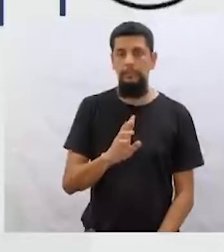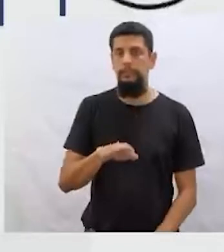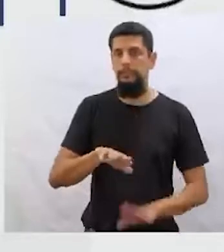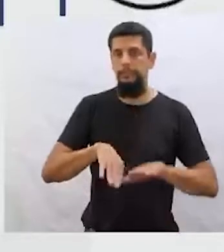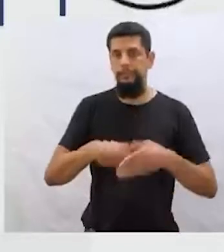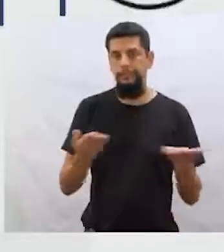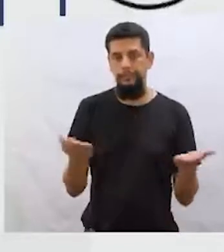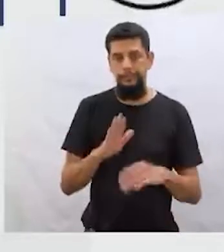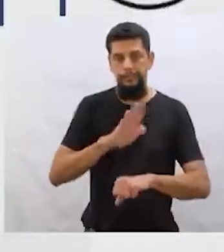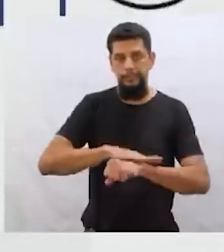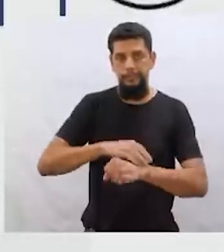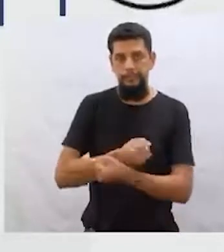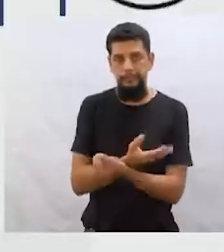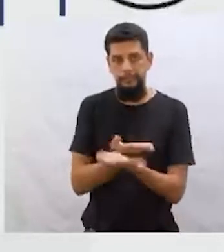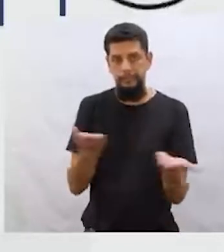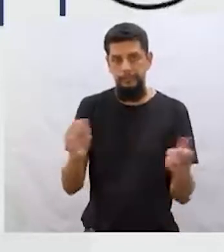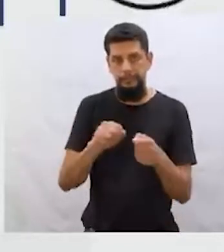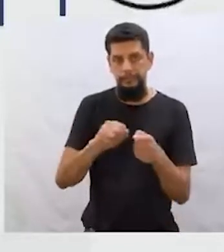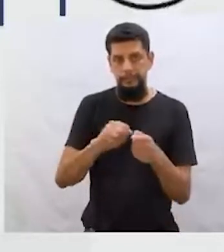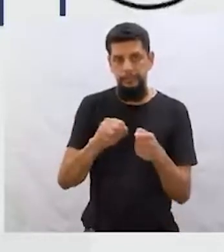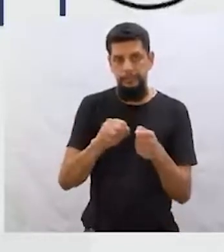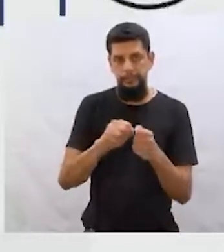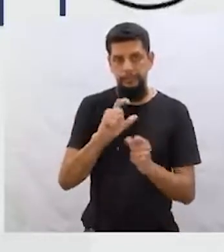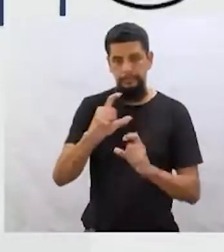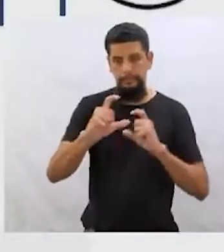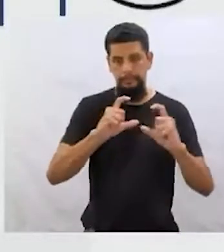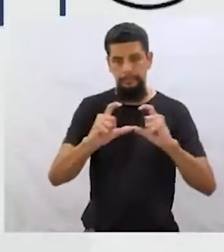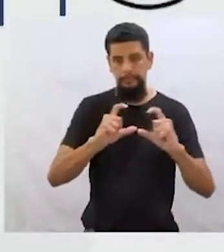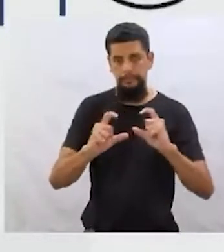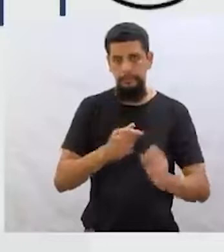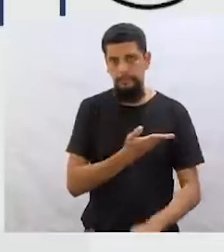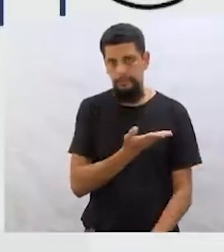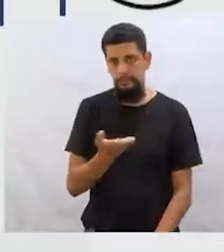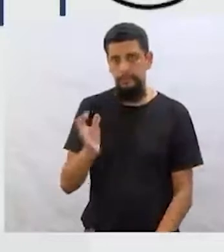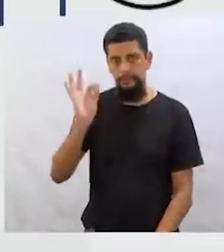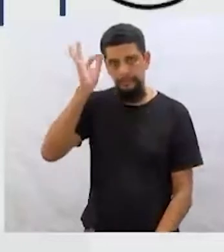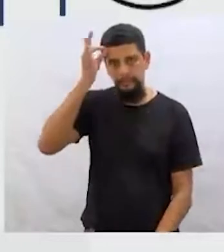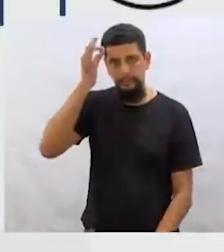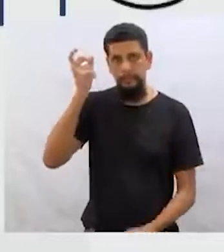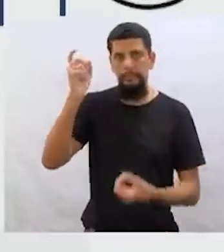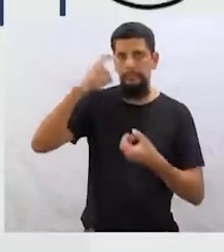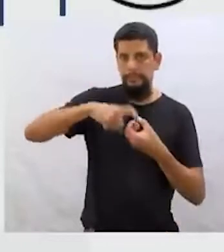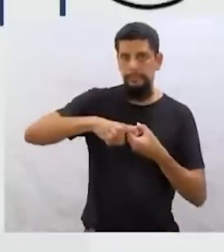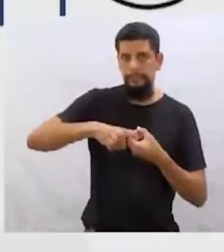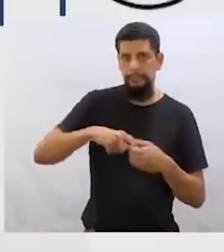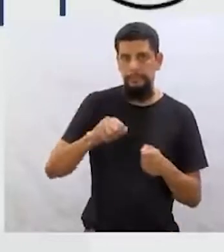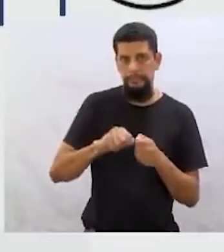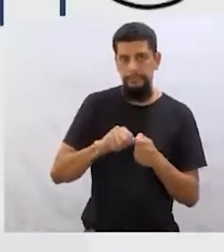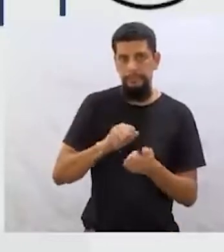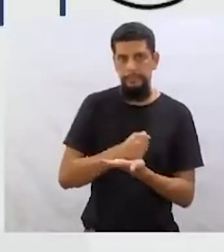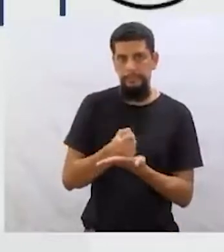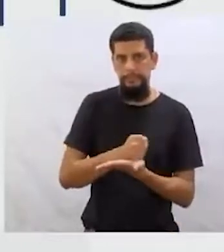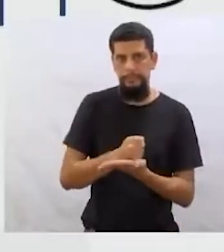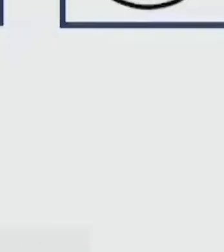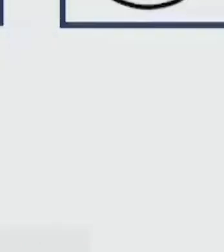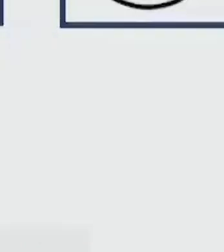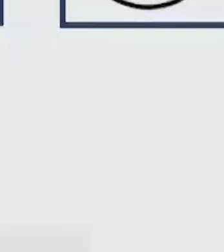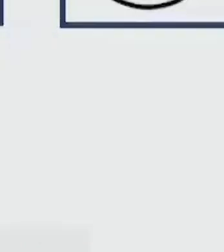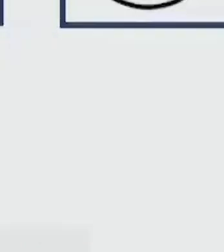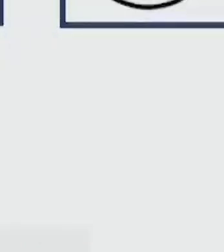5. Então, nós vamos dar um tempinho para vocês fazerem as fichas numéricas de vocês e já voltamos para jogar.